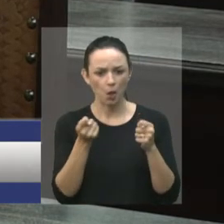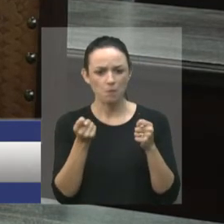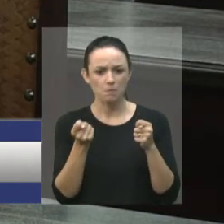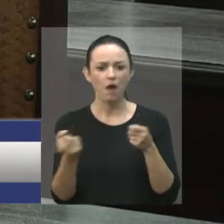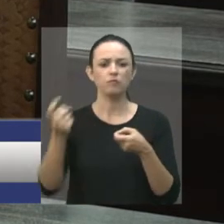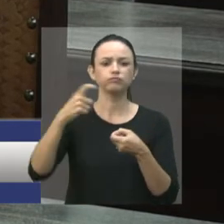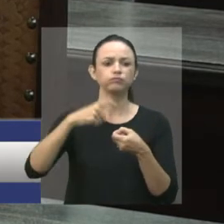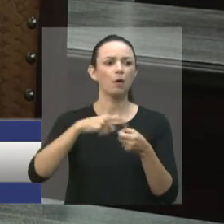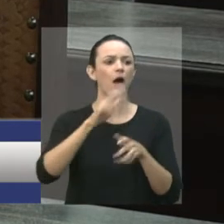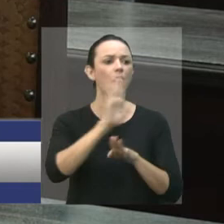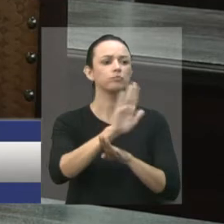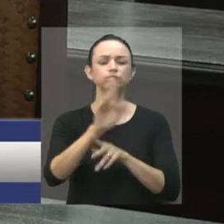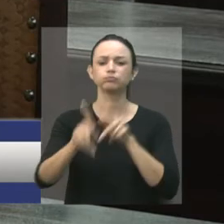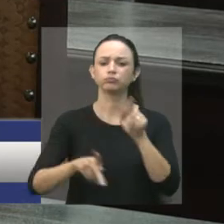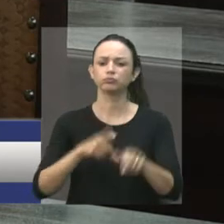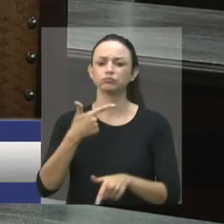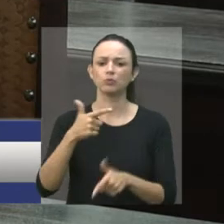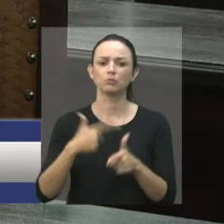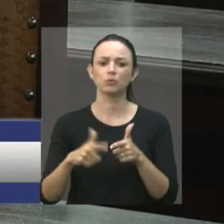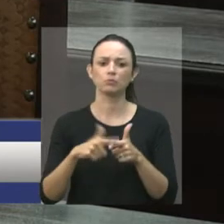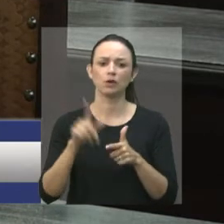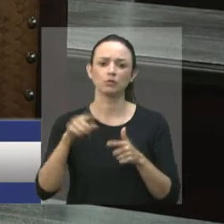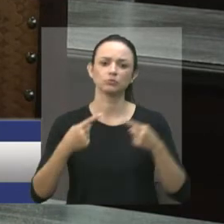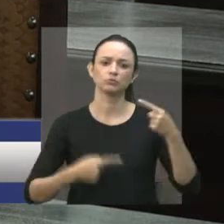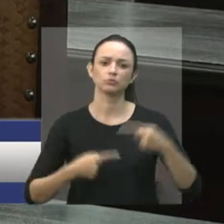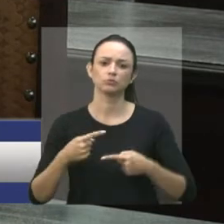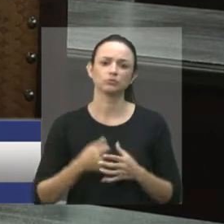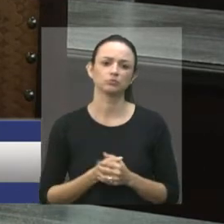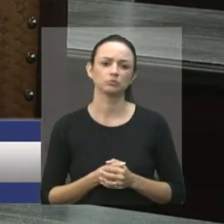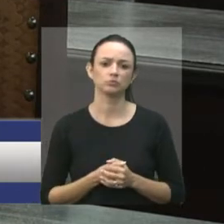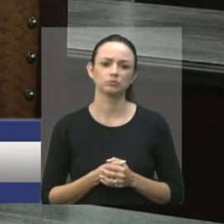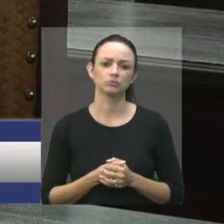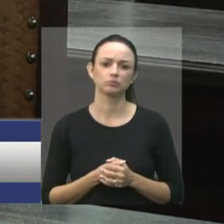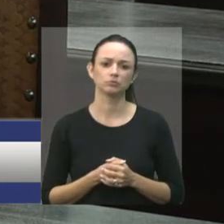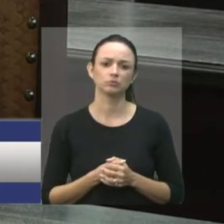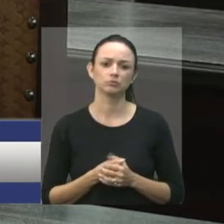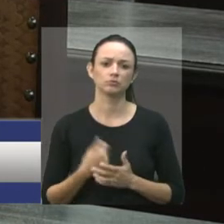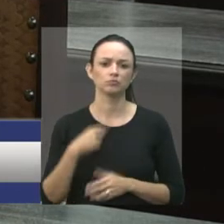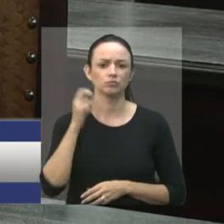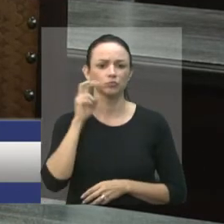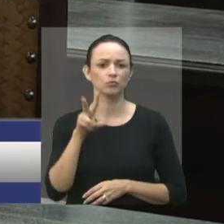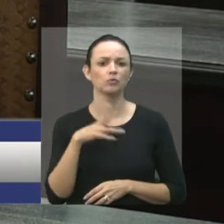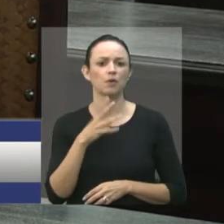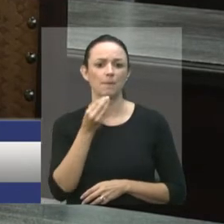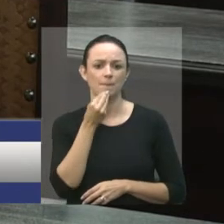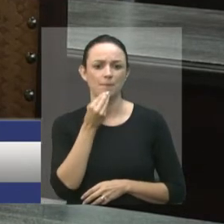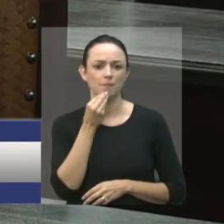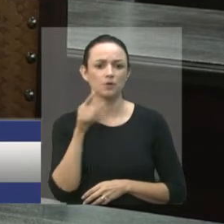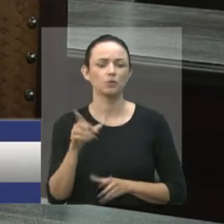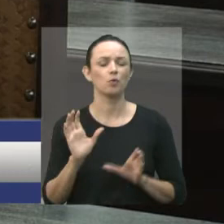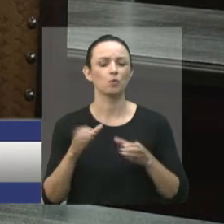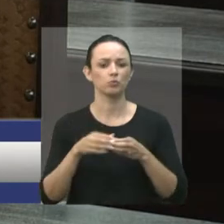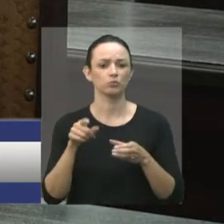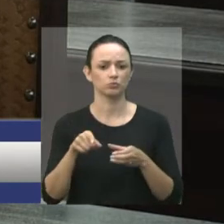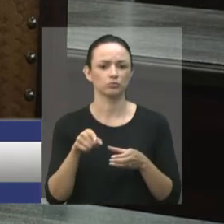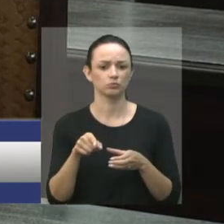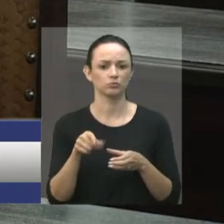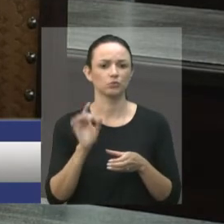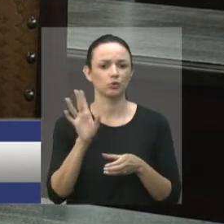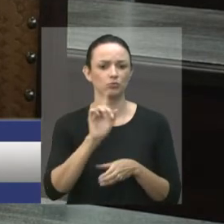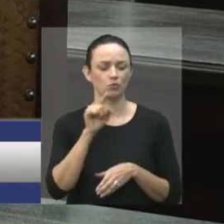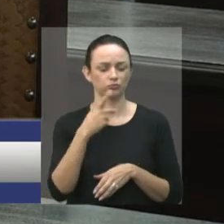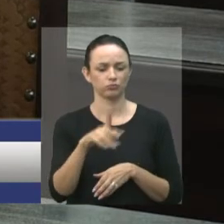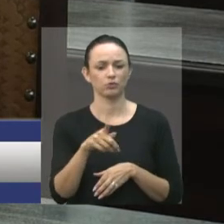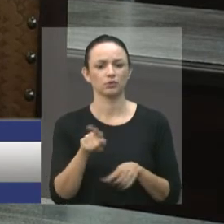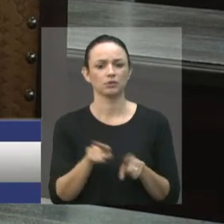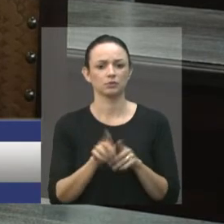esse que é o problema. É isso que nós estamos discutindo aqui, e é o que eu vejo que nós tivemos a oportunidade, através da comissão, não só do senhor,